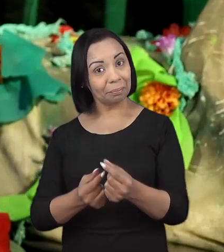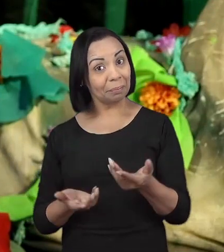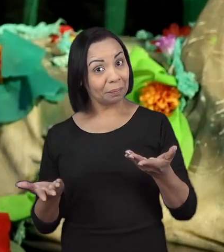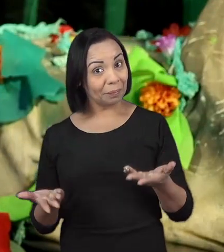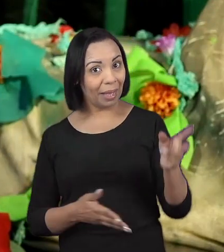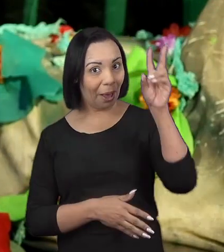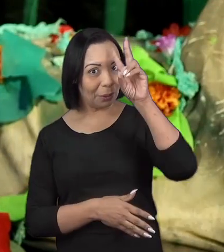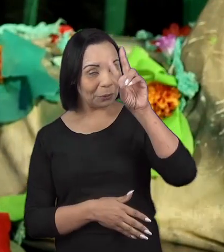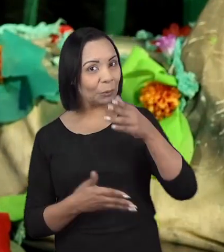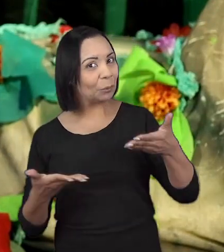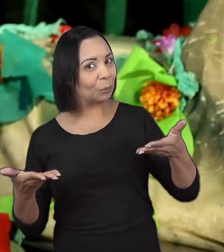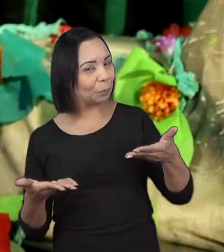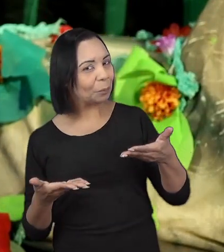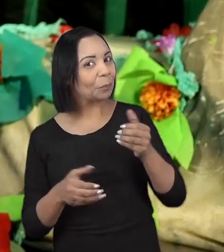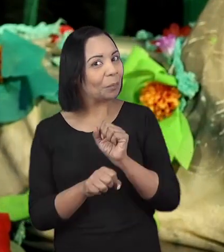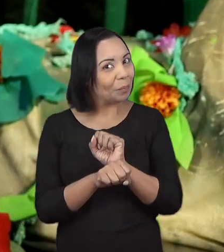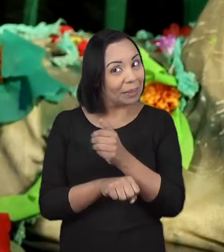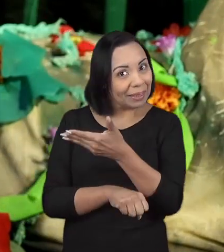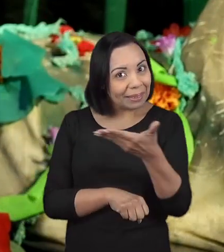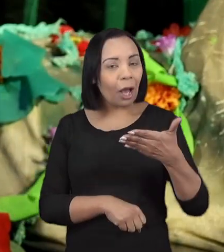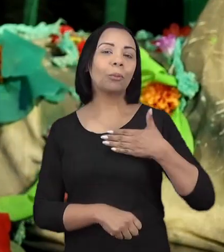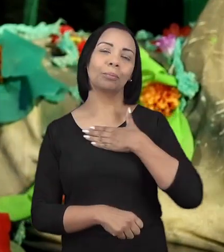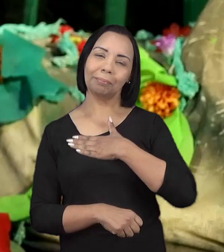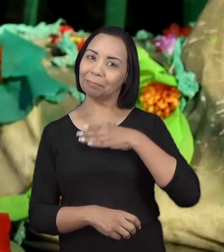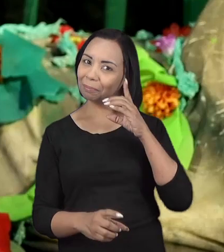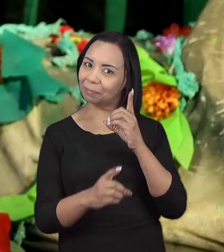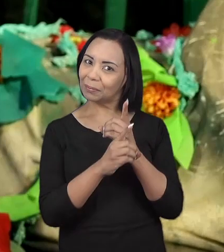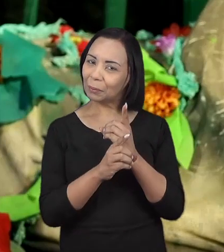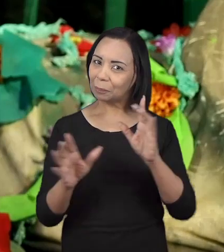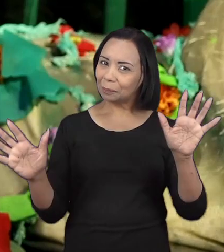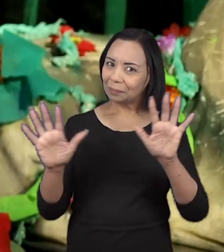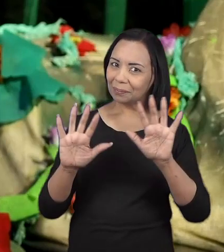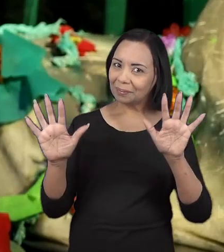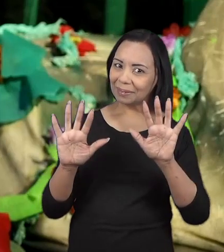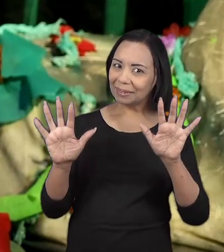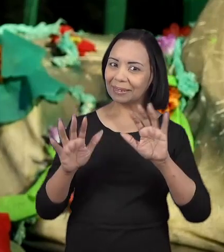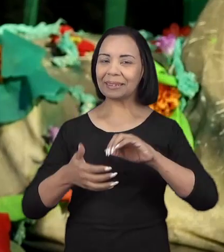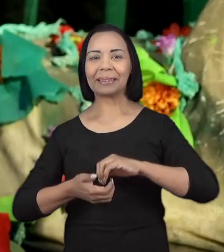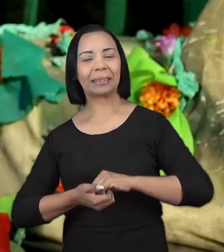Essa foi a nossa história de hoje. Espero que tenham gostado. Até a próxima, pessoal!